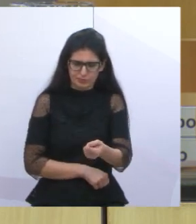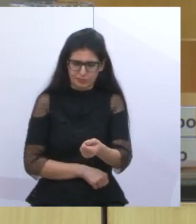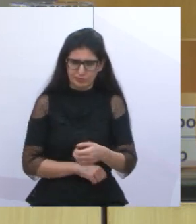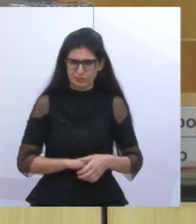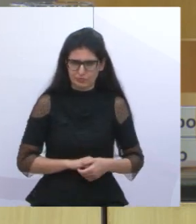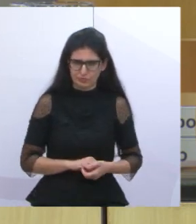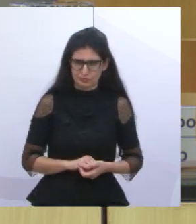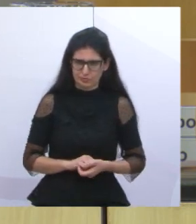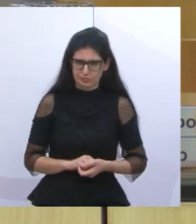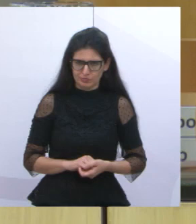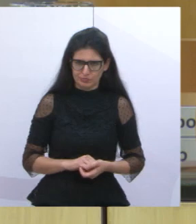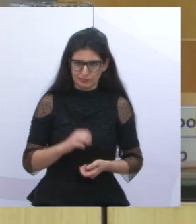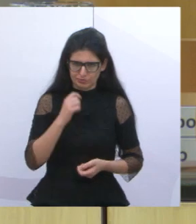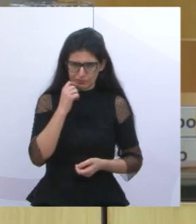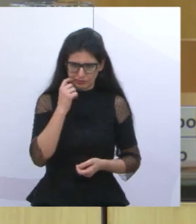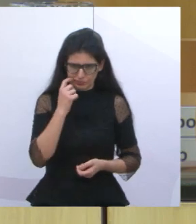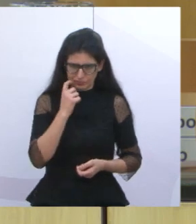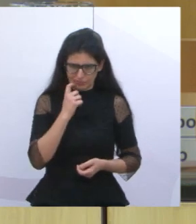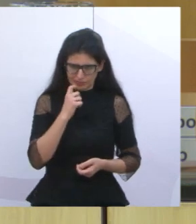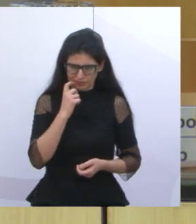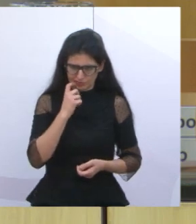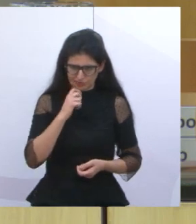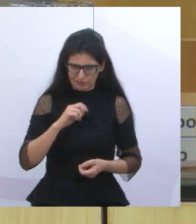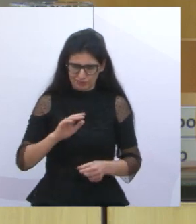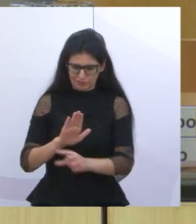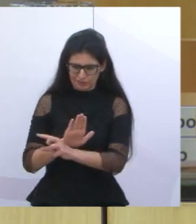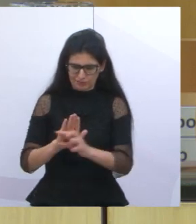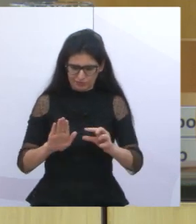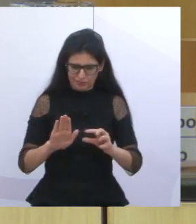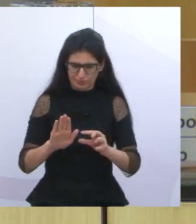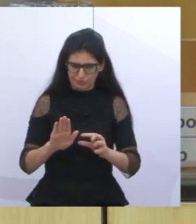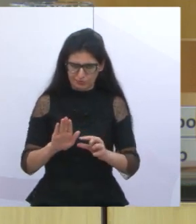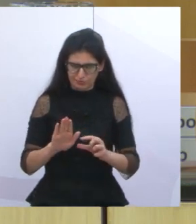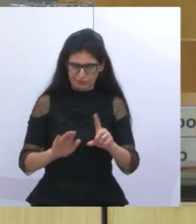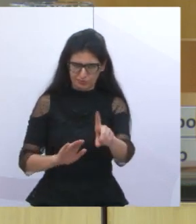renumerando o atual parágrafo único.